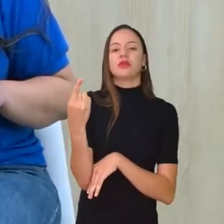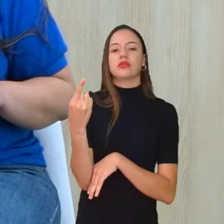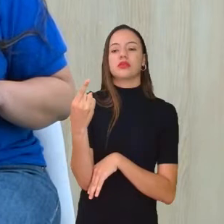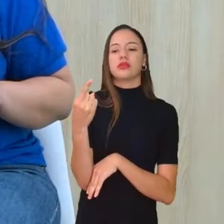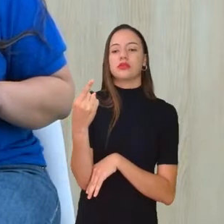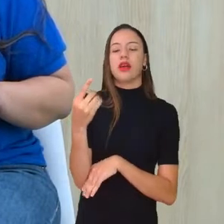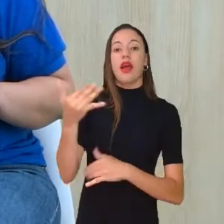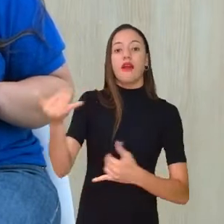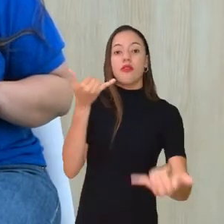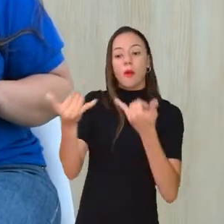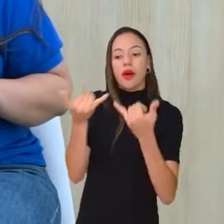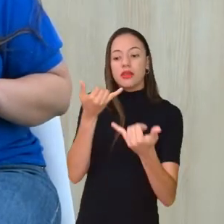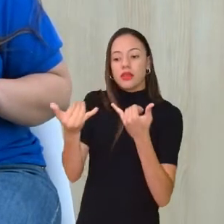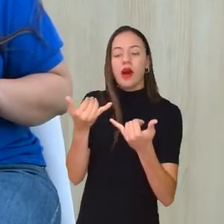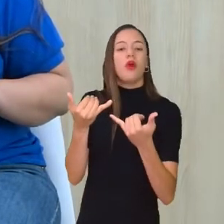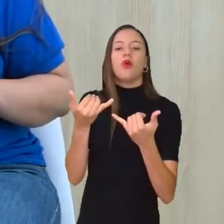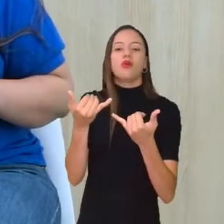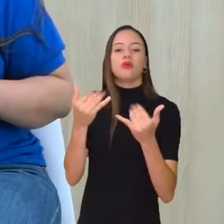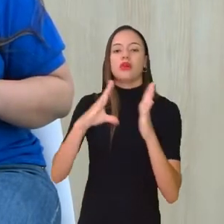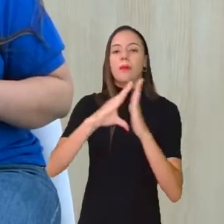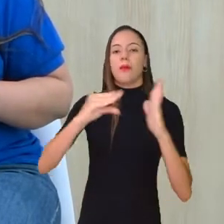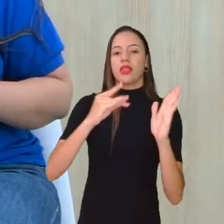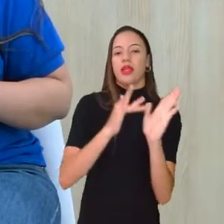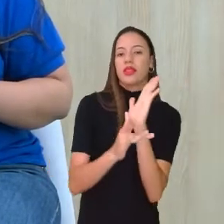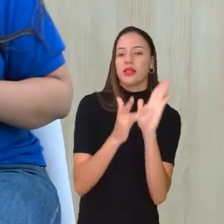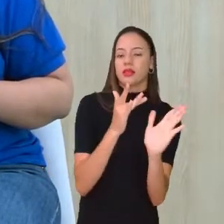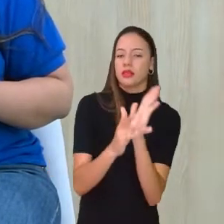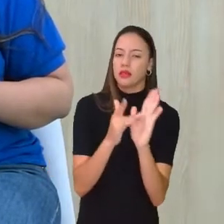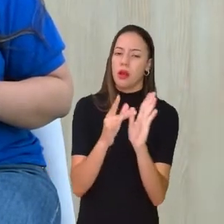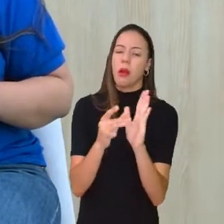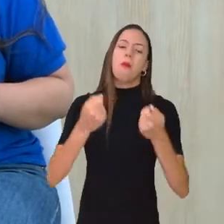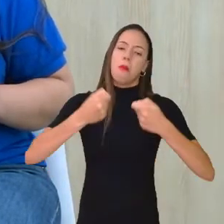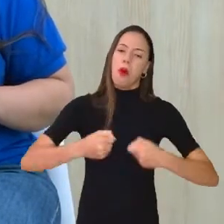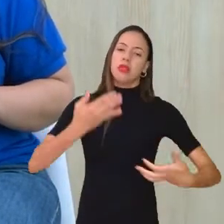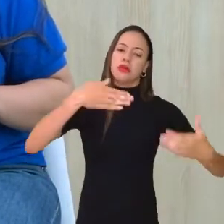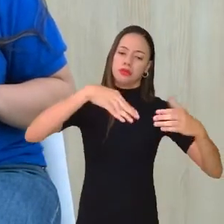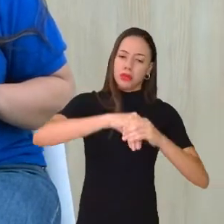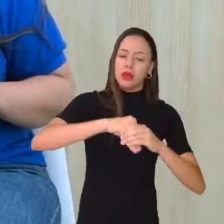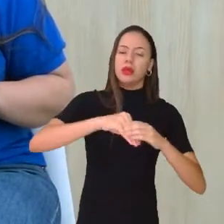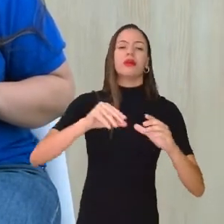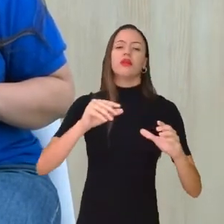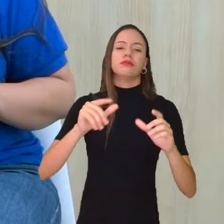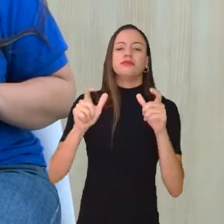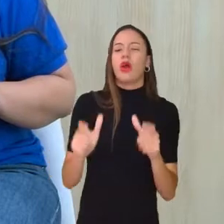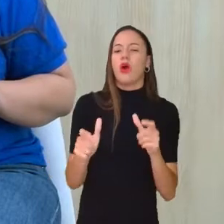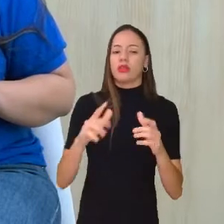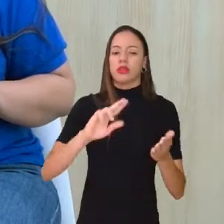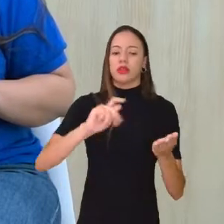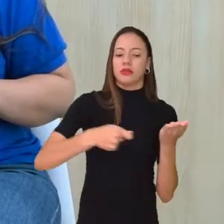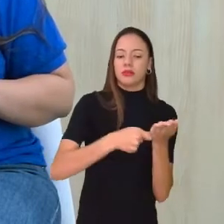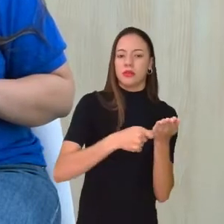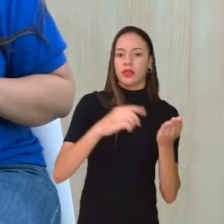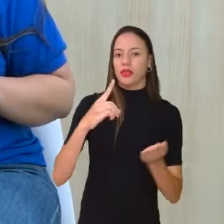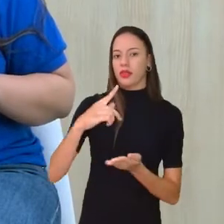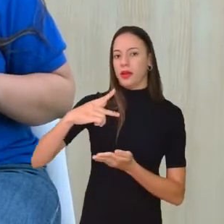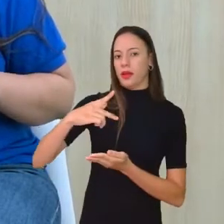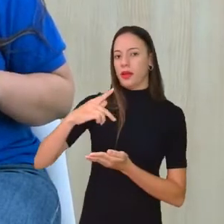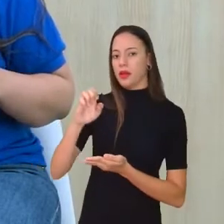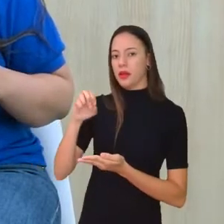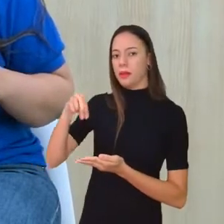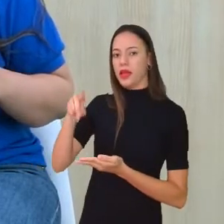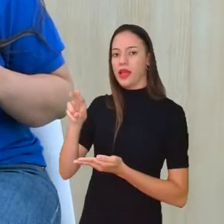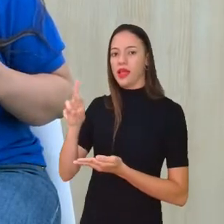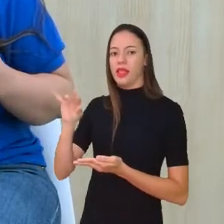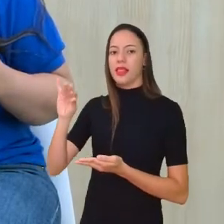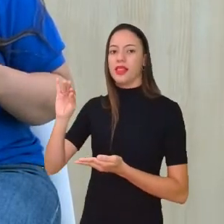aí digitalizadas, só que agora você tinha lá, podia botar no pendrive, né? Ou seja, no formato MP4, né? Esqueci de dizer lá da